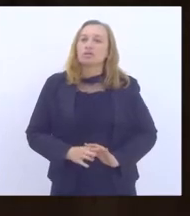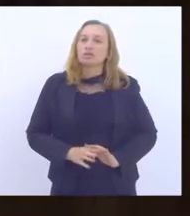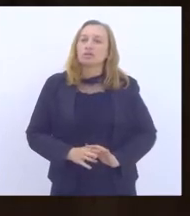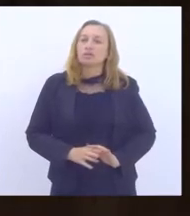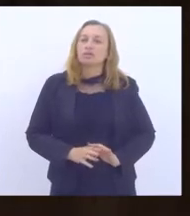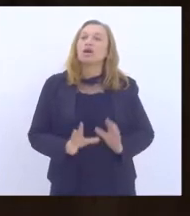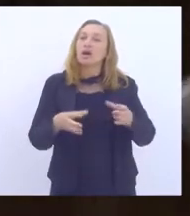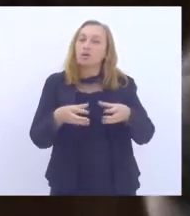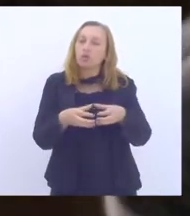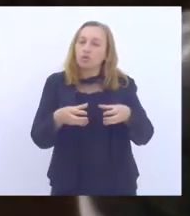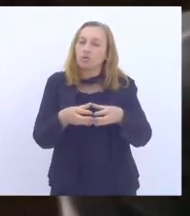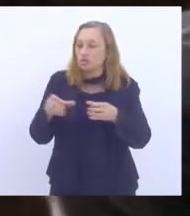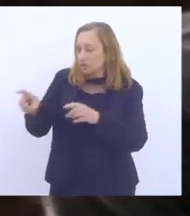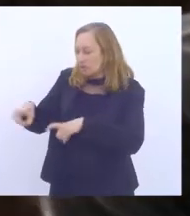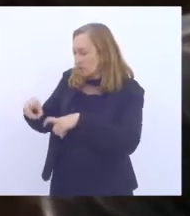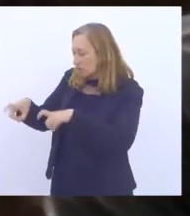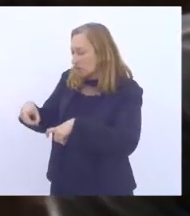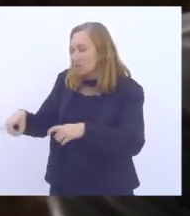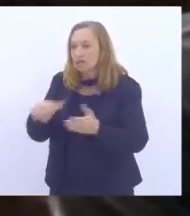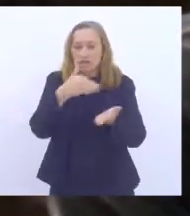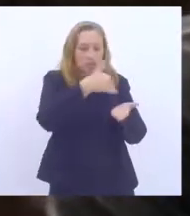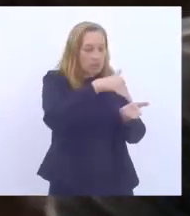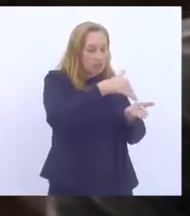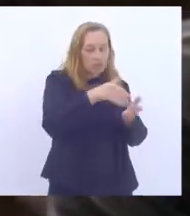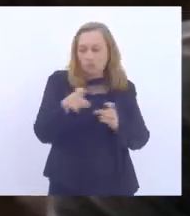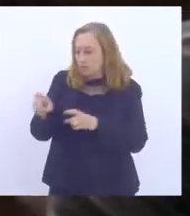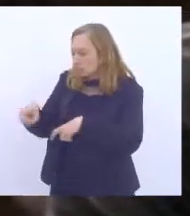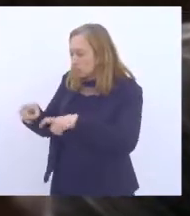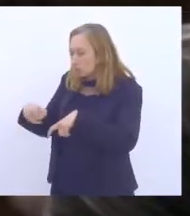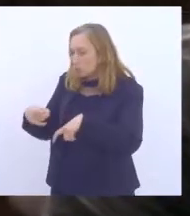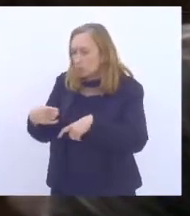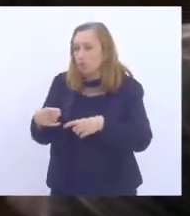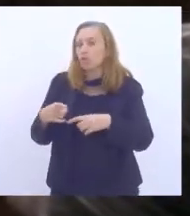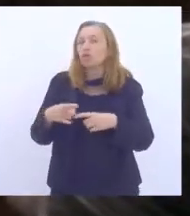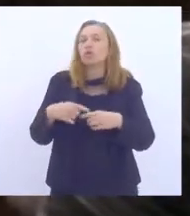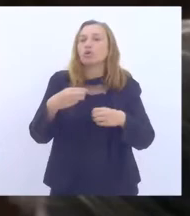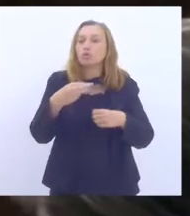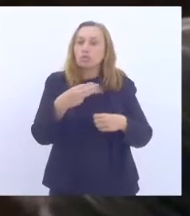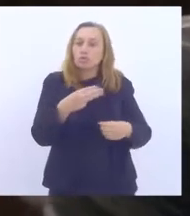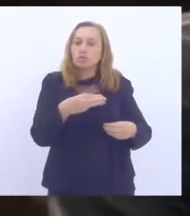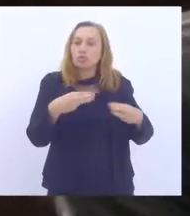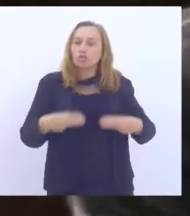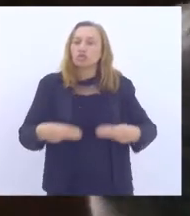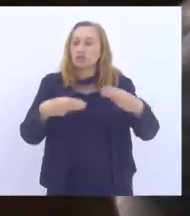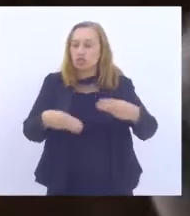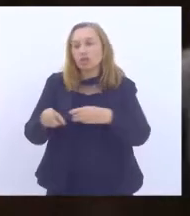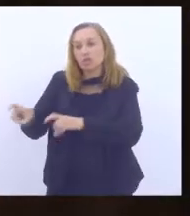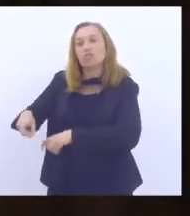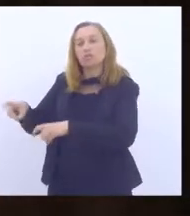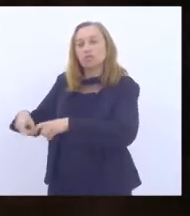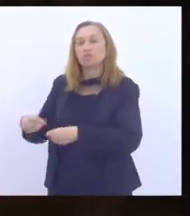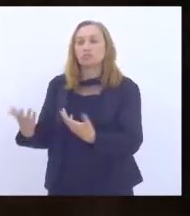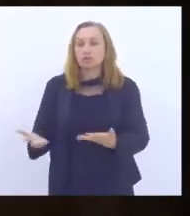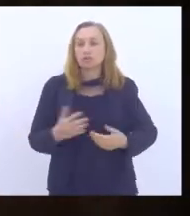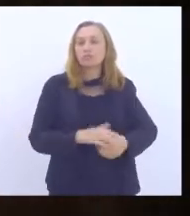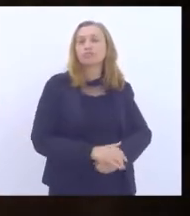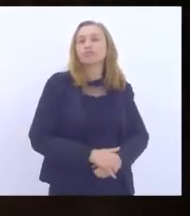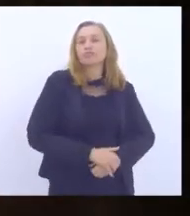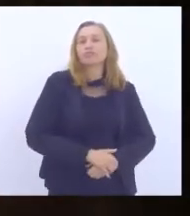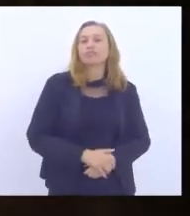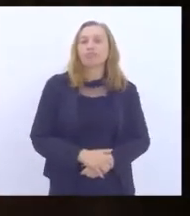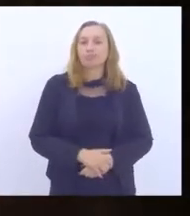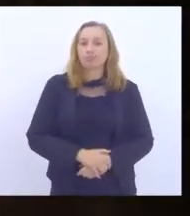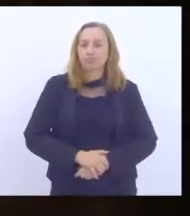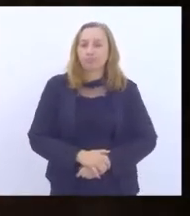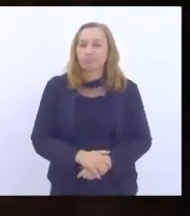e a comissão de agricultura secretaria de agricultura e o Ministério da Agricultura mais completa do que